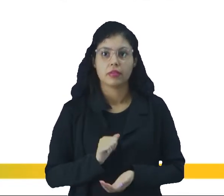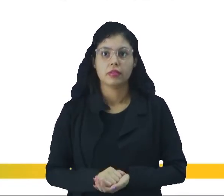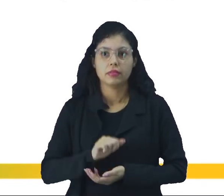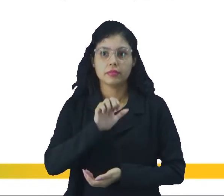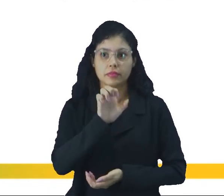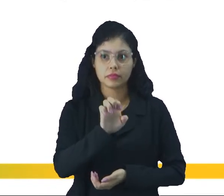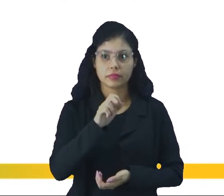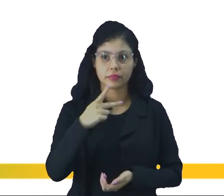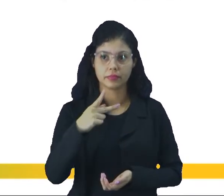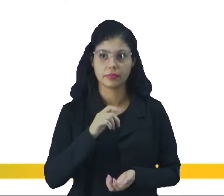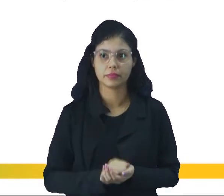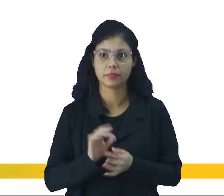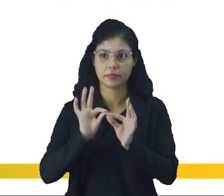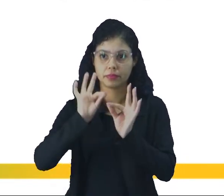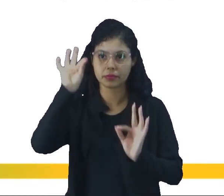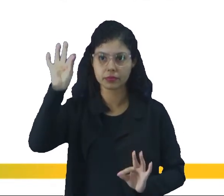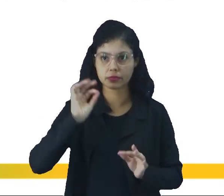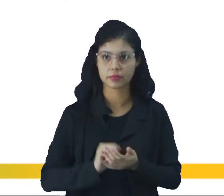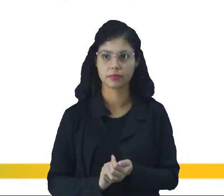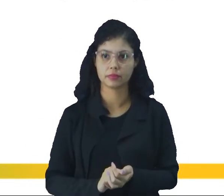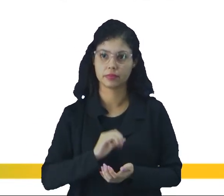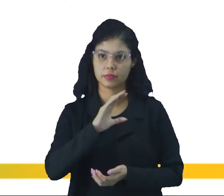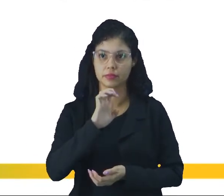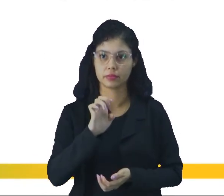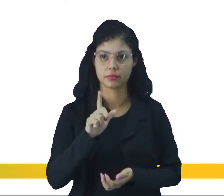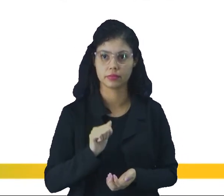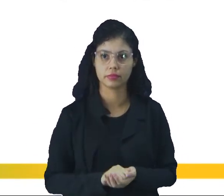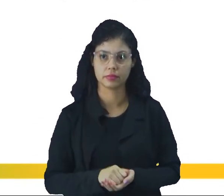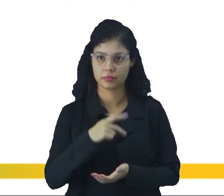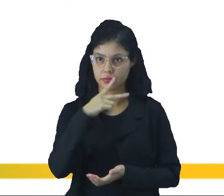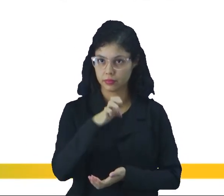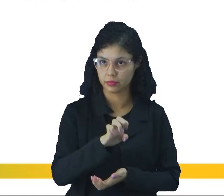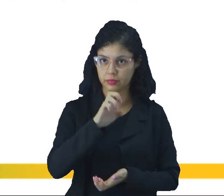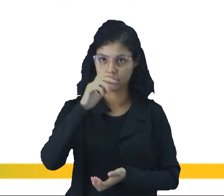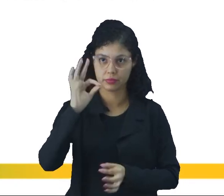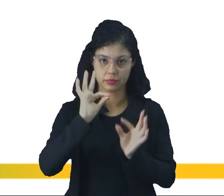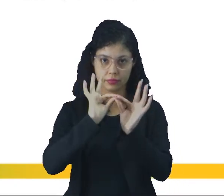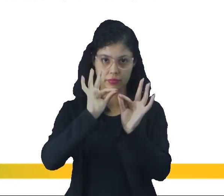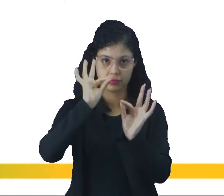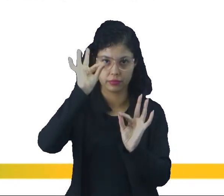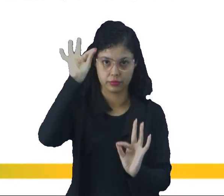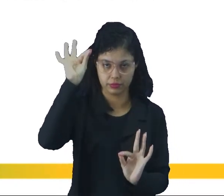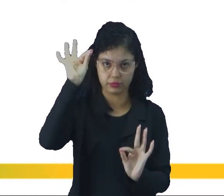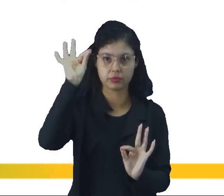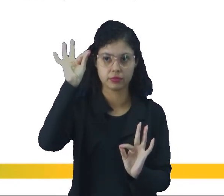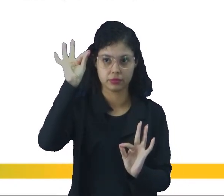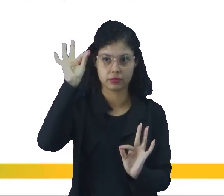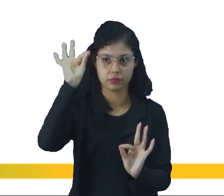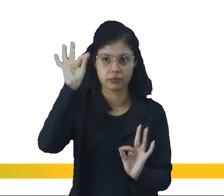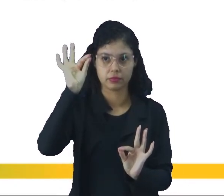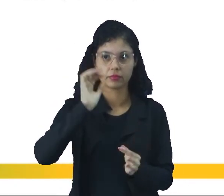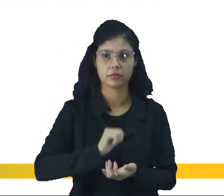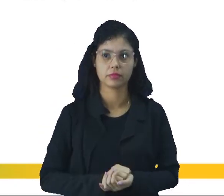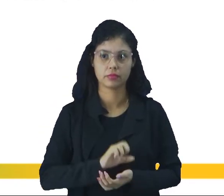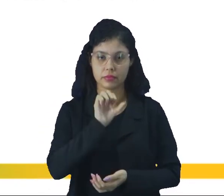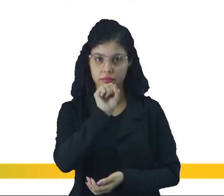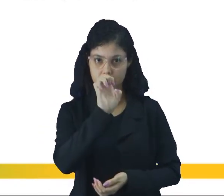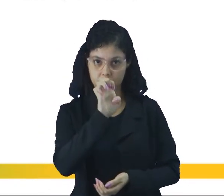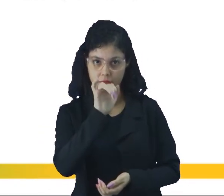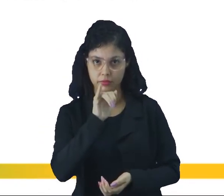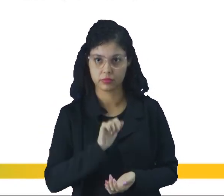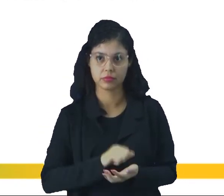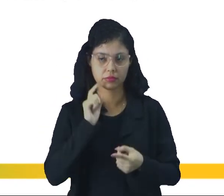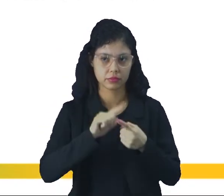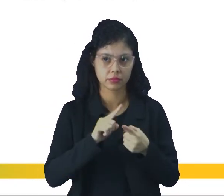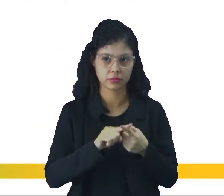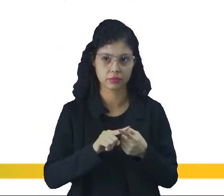EP é o raio da semicircunferência de centro em E. EP É o raio dessa semicircunferência. Por